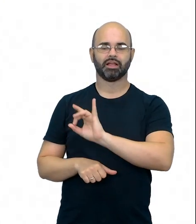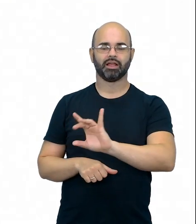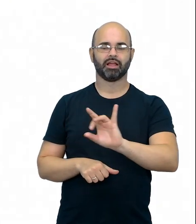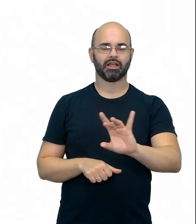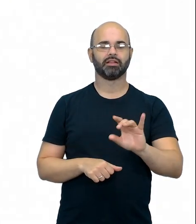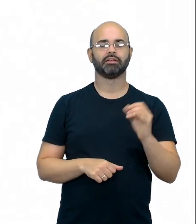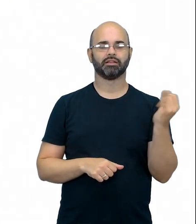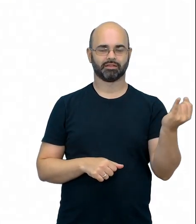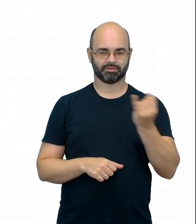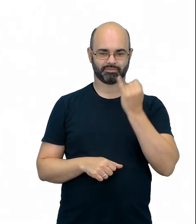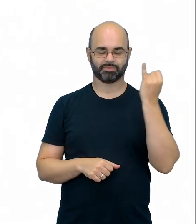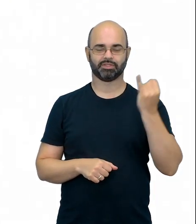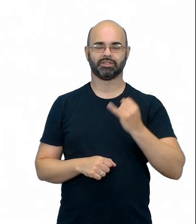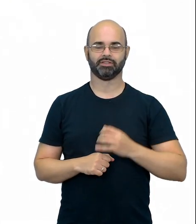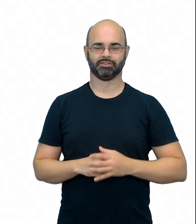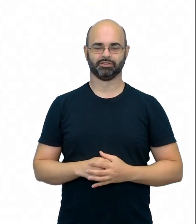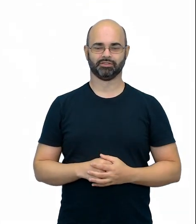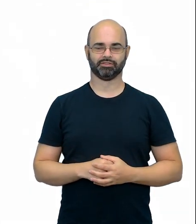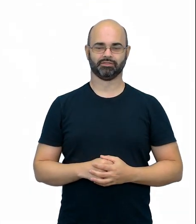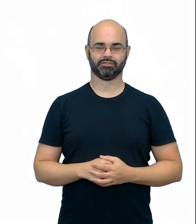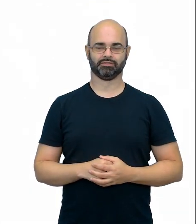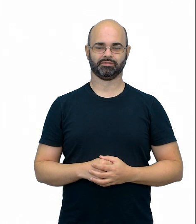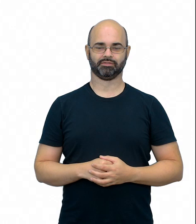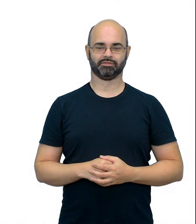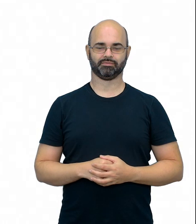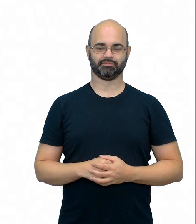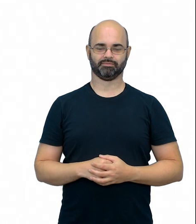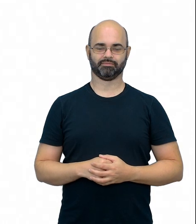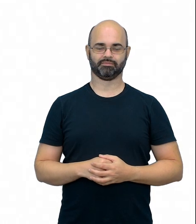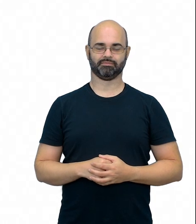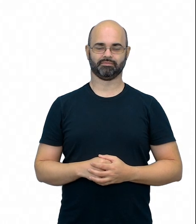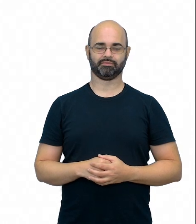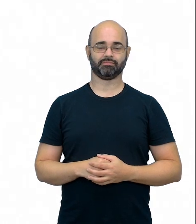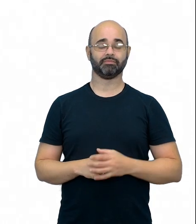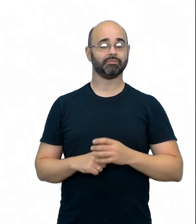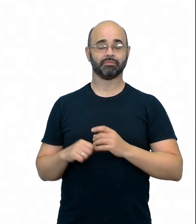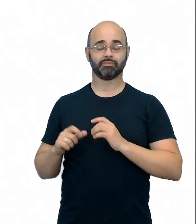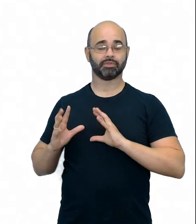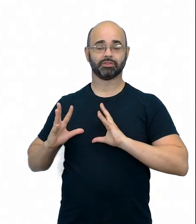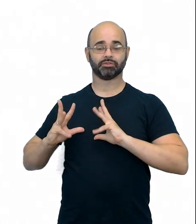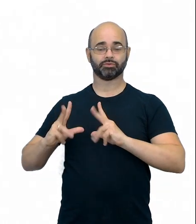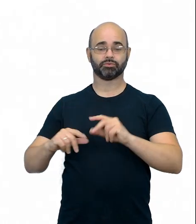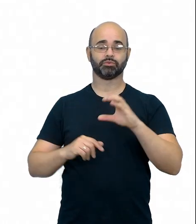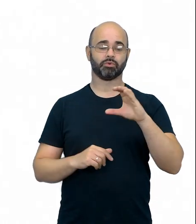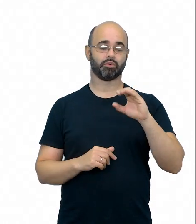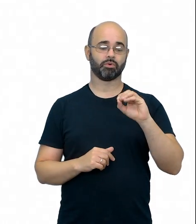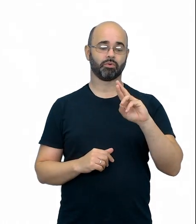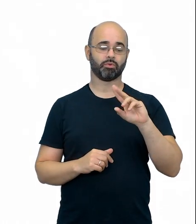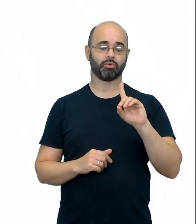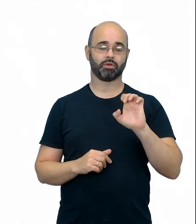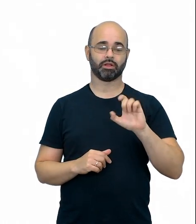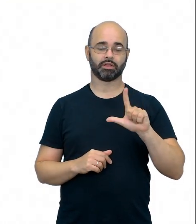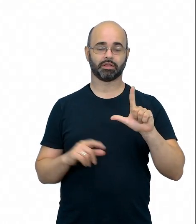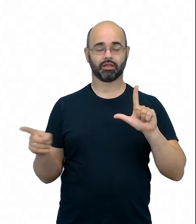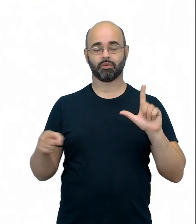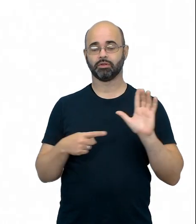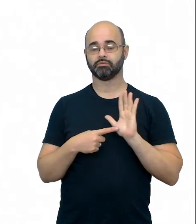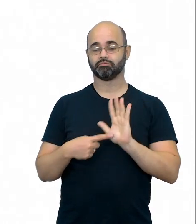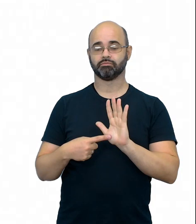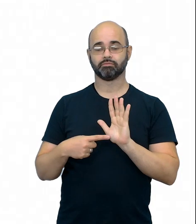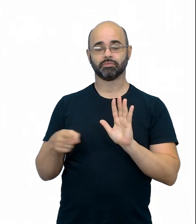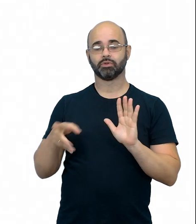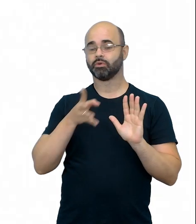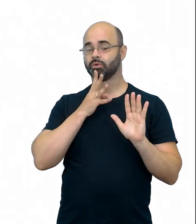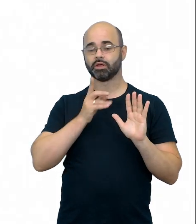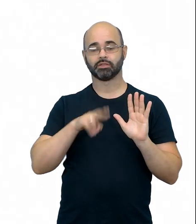lembrando, tá, gente, a gente pode fazer essa relação de tudo que eles têm de acesso. O cordel, às vezes, eles não viram, mas vocês podem